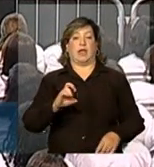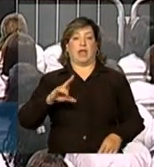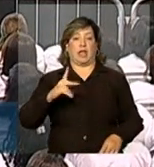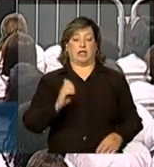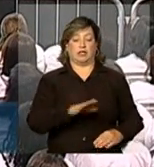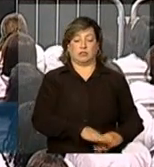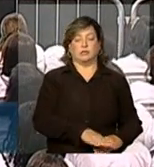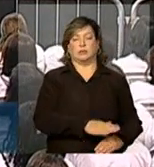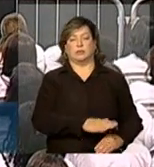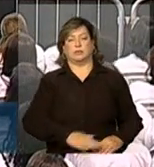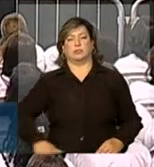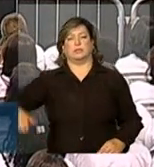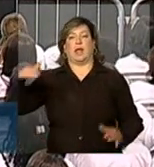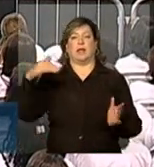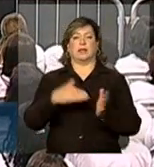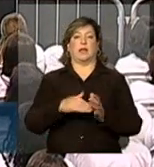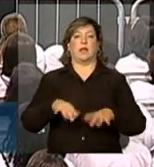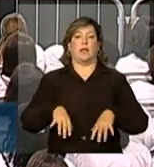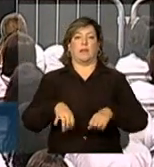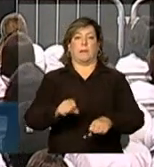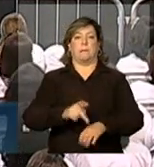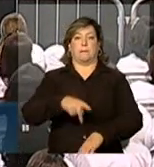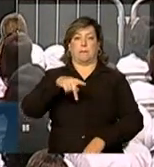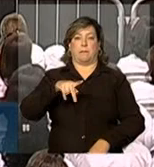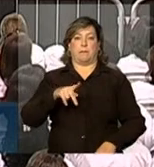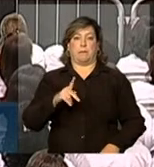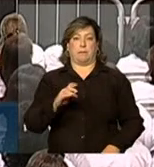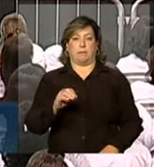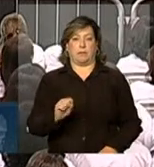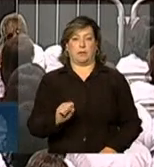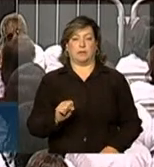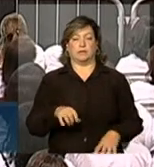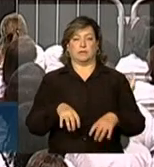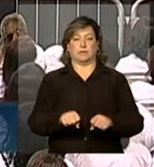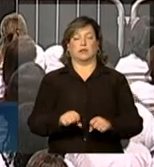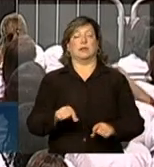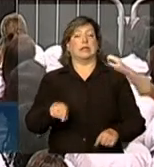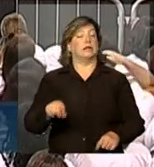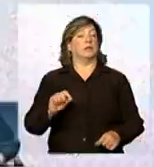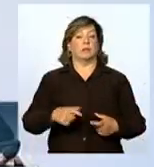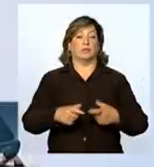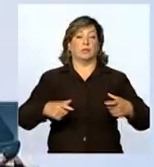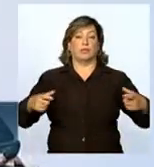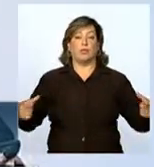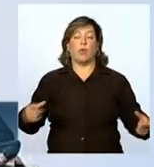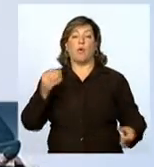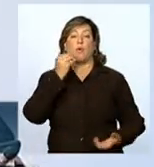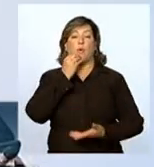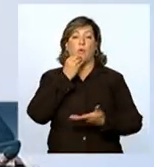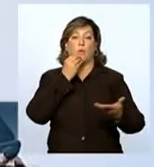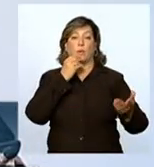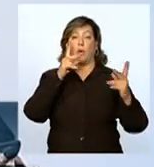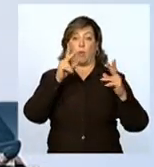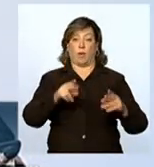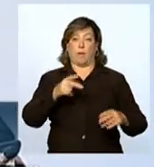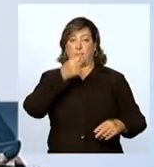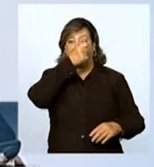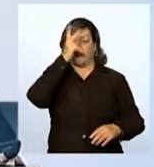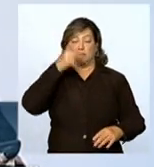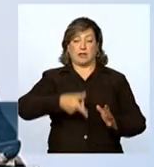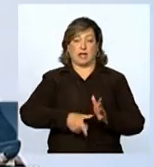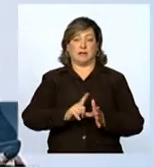esse esforço tem trazido para o Brasil é exatamente ampliar as oportunidades. Como disse aqui o prefeito Fernando